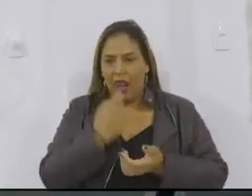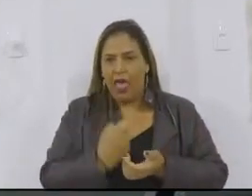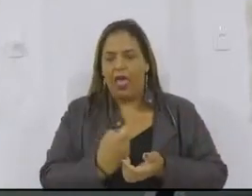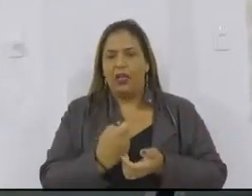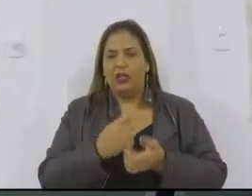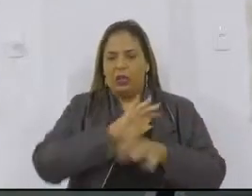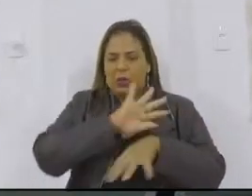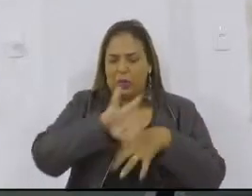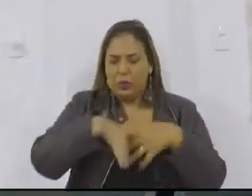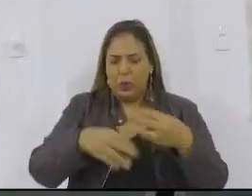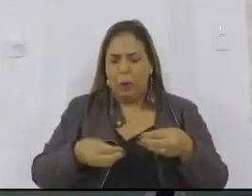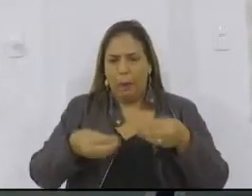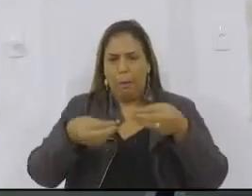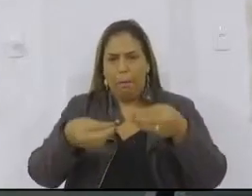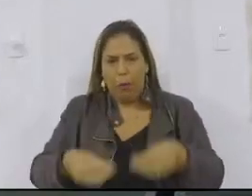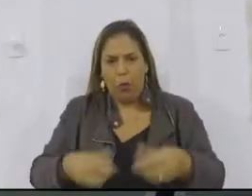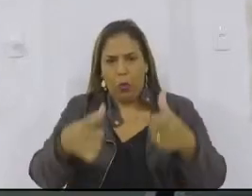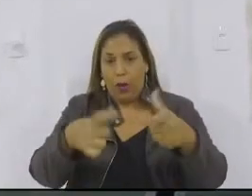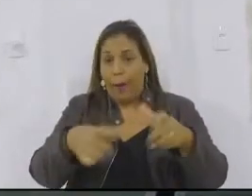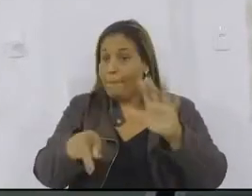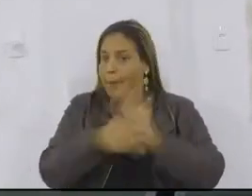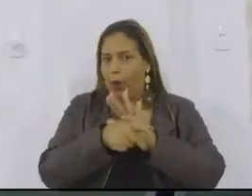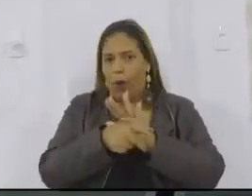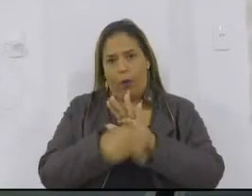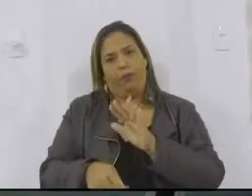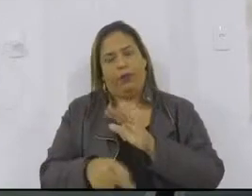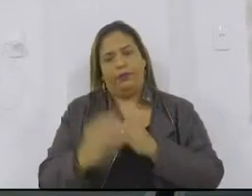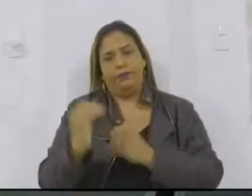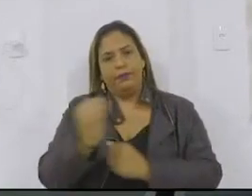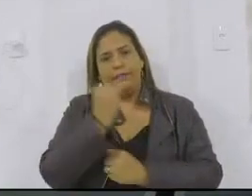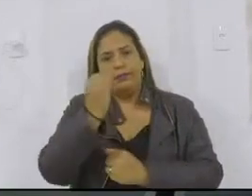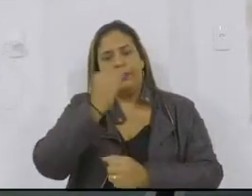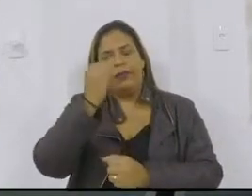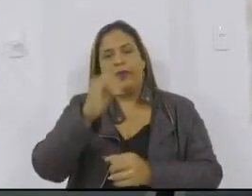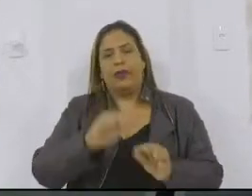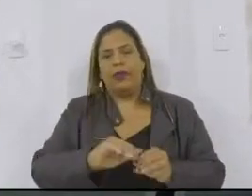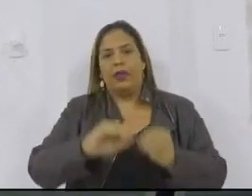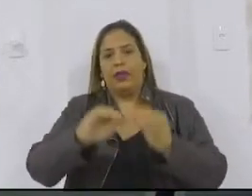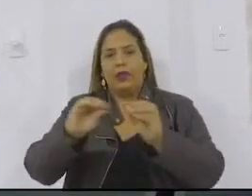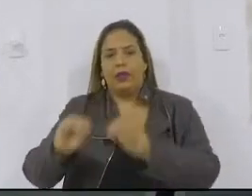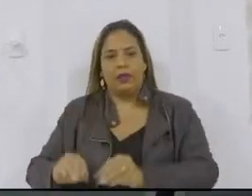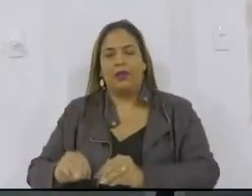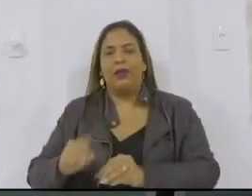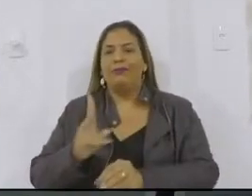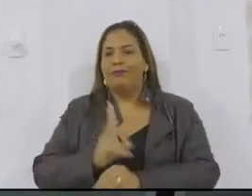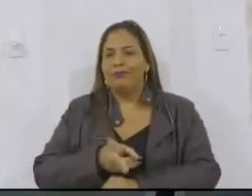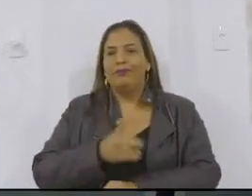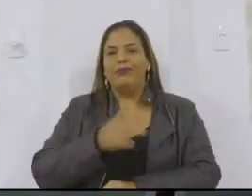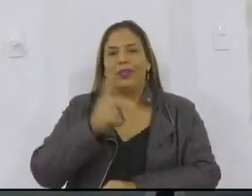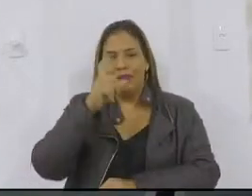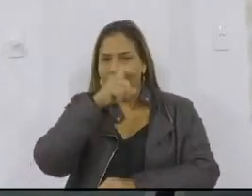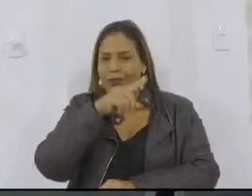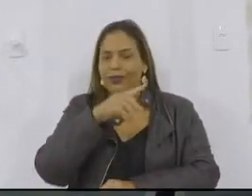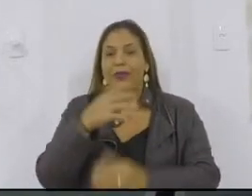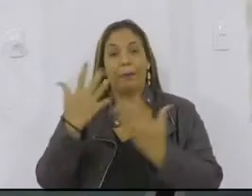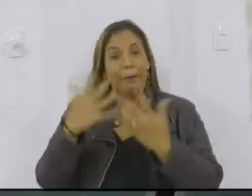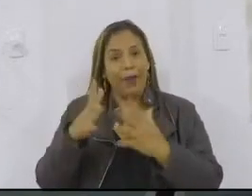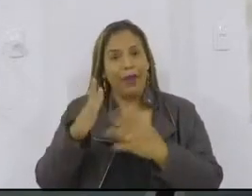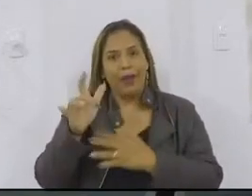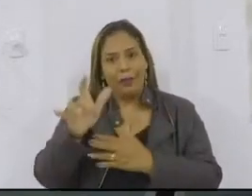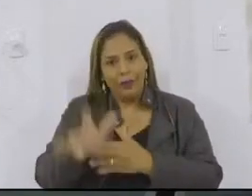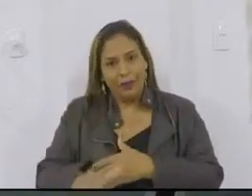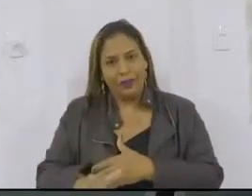entulho, né, em áreas onde essa retirada não consegue ser contínua. Então, parabéns, Vossa